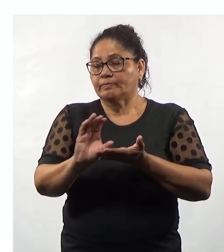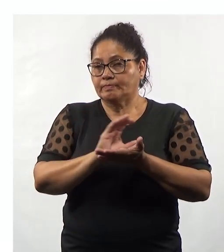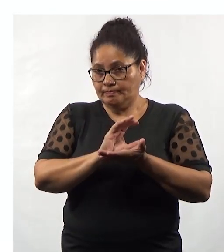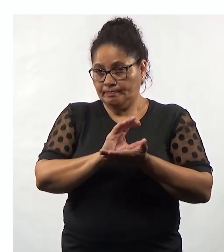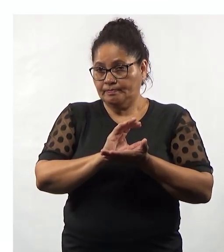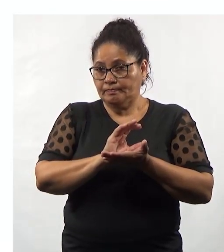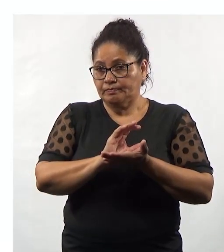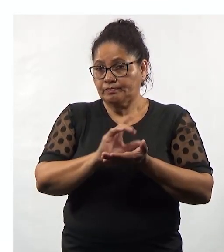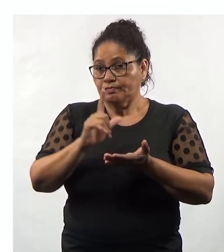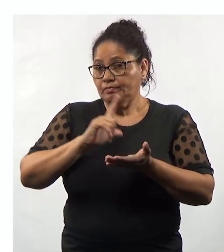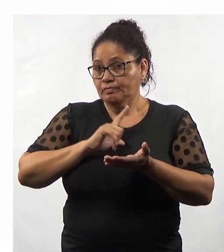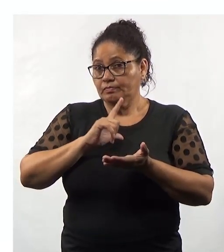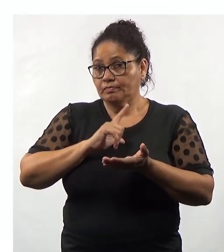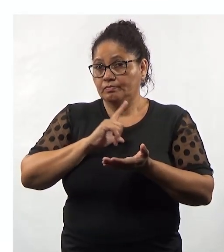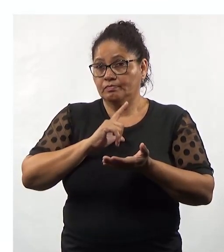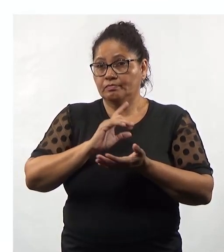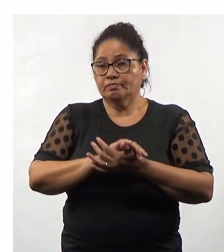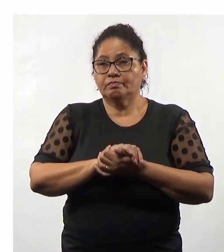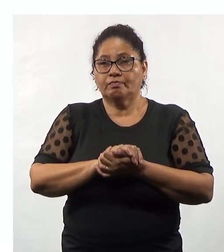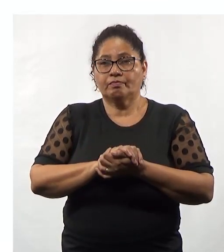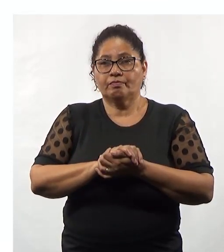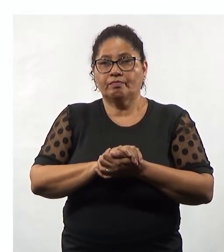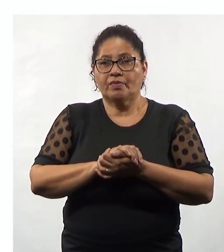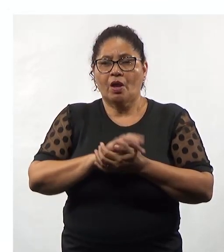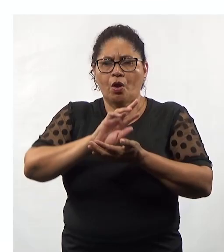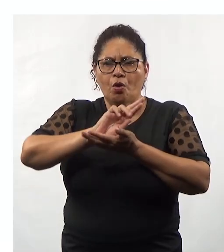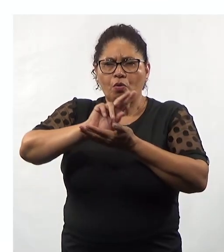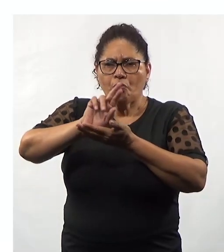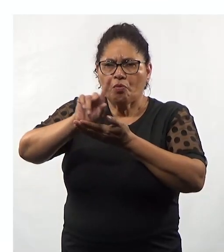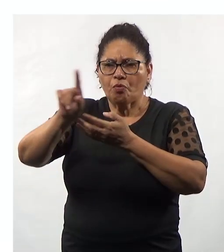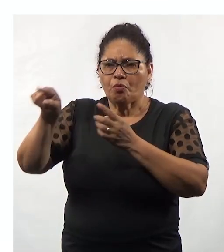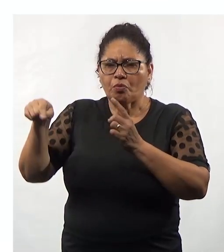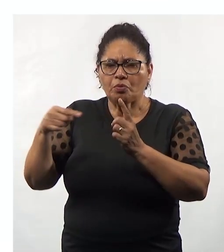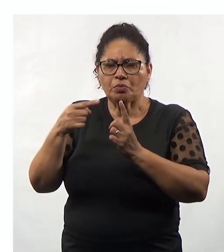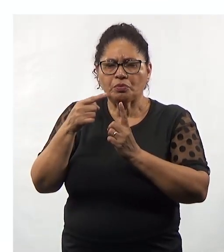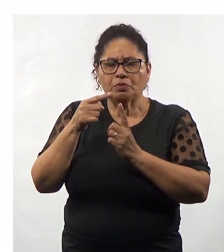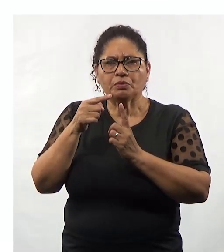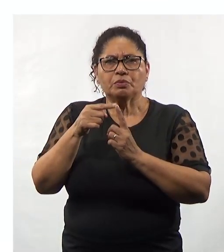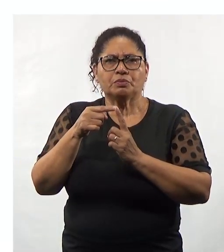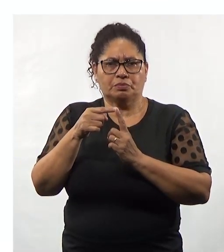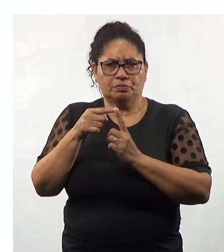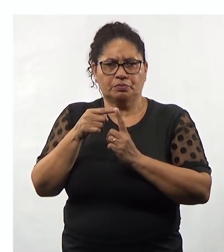orçamento, eu vou ter diversos objetivos